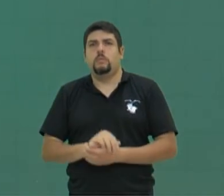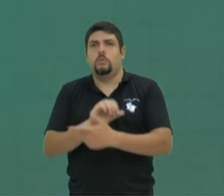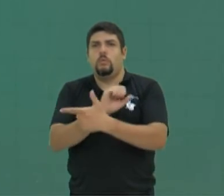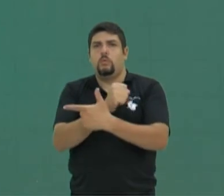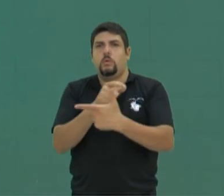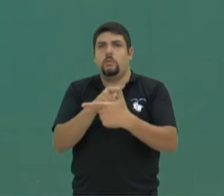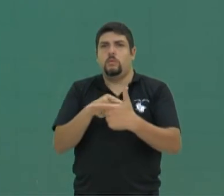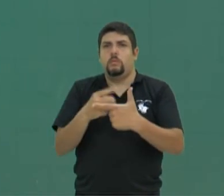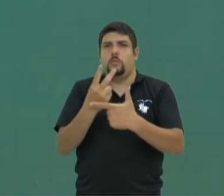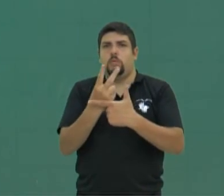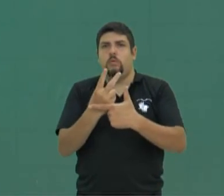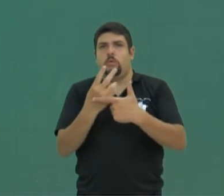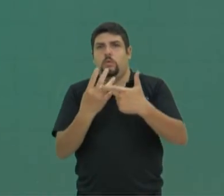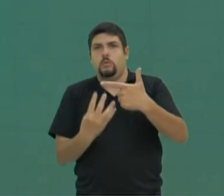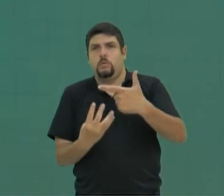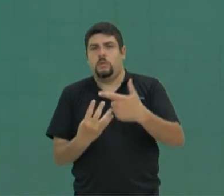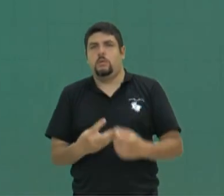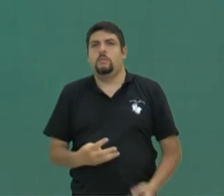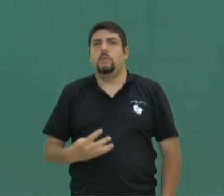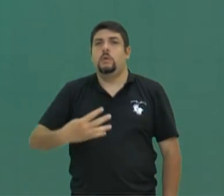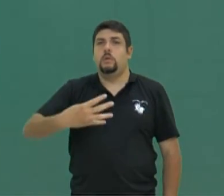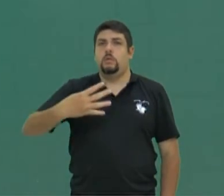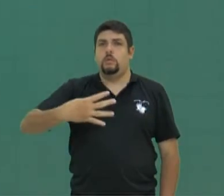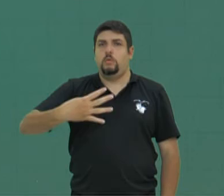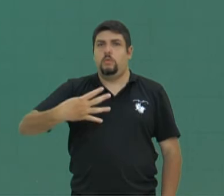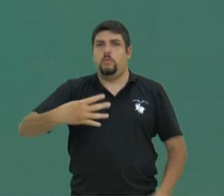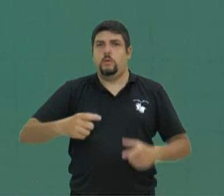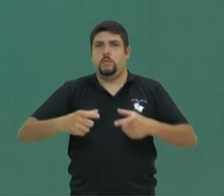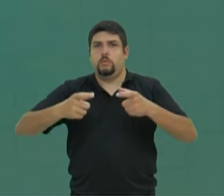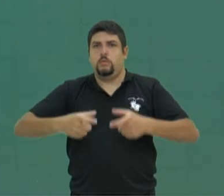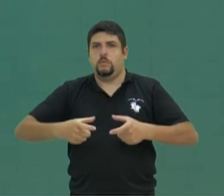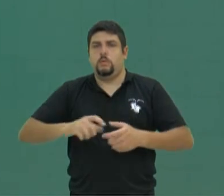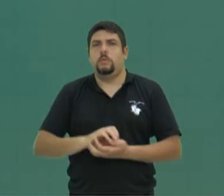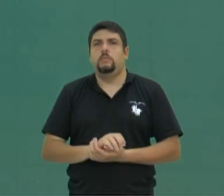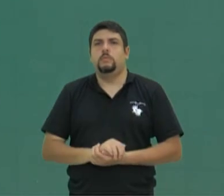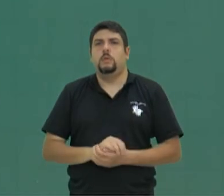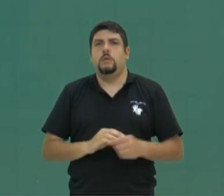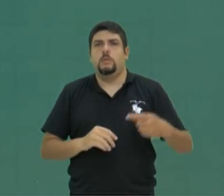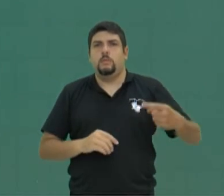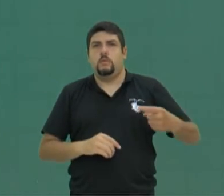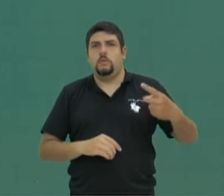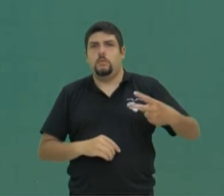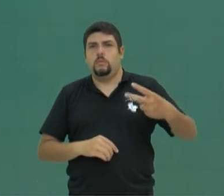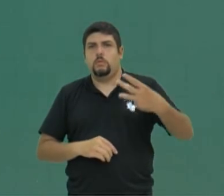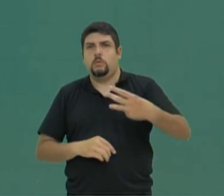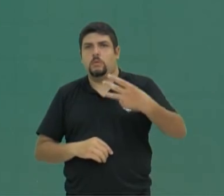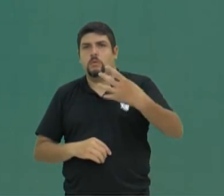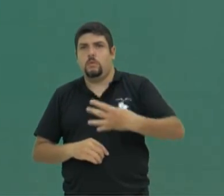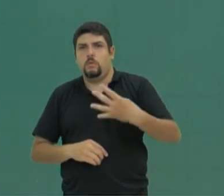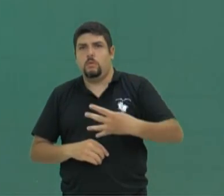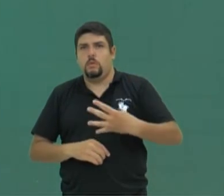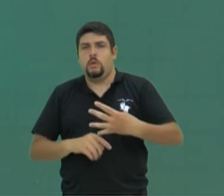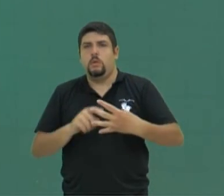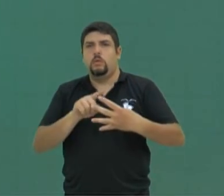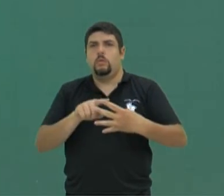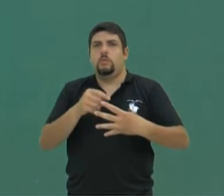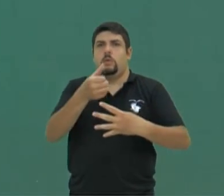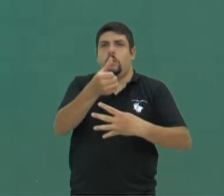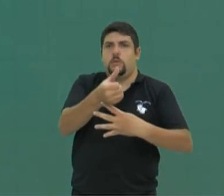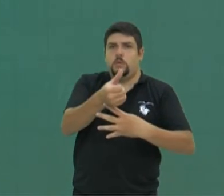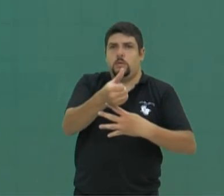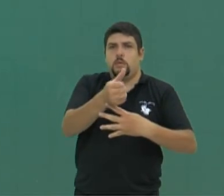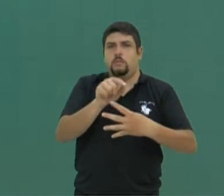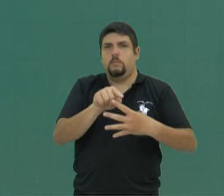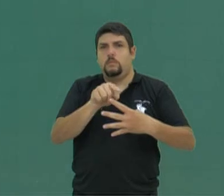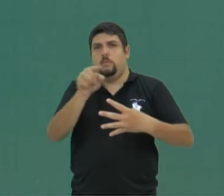4. Então, eu vou pegar o termo que ocupa a quarta posição. Primeiro, segundo, terceiro, quarto. Então, o termo é o 6. E quem que é